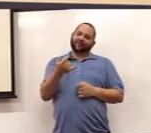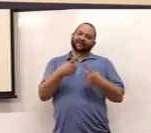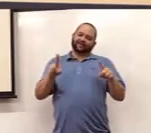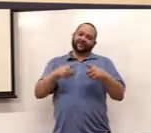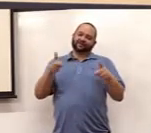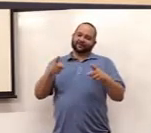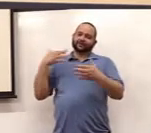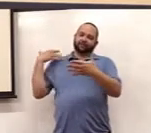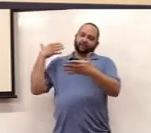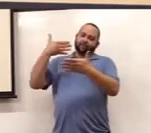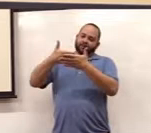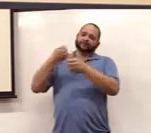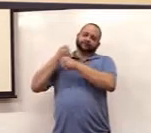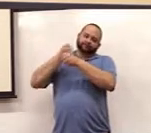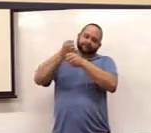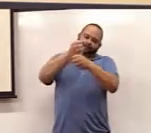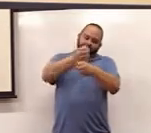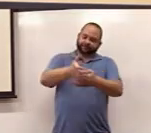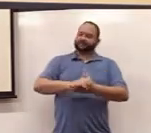com o passar do tempo.